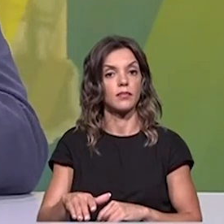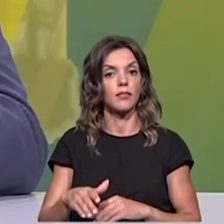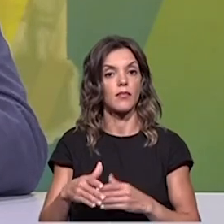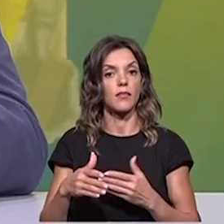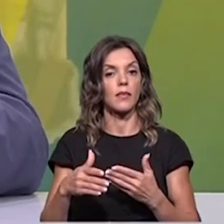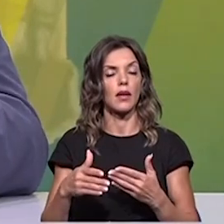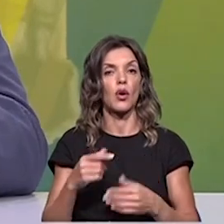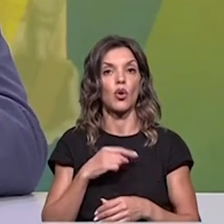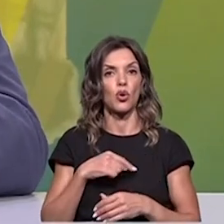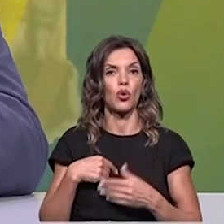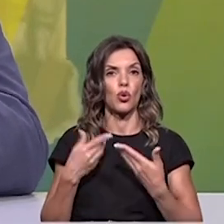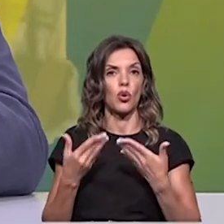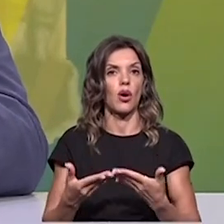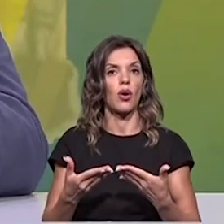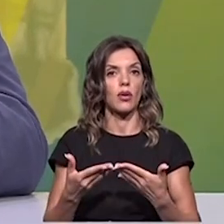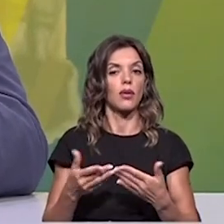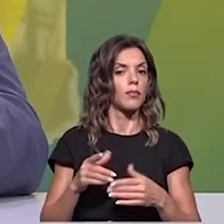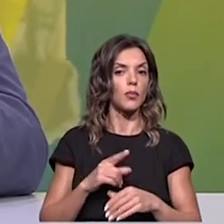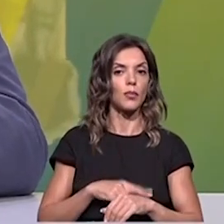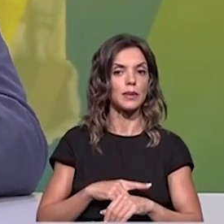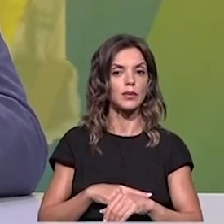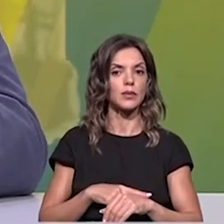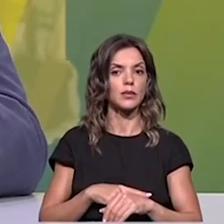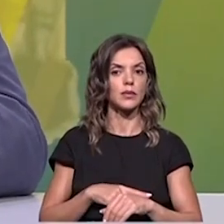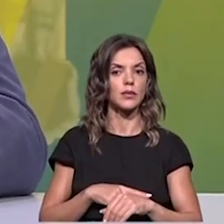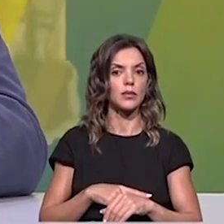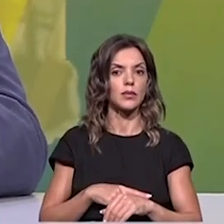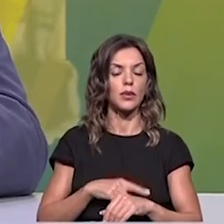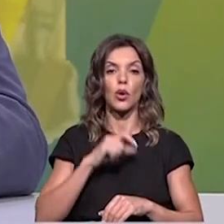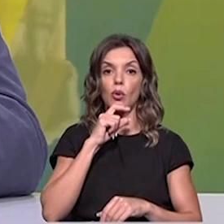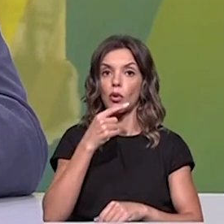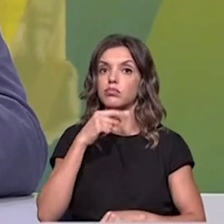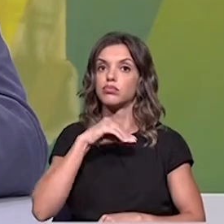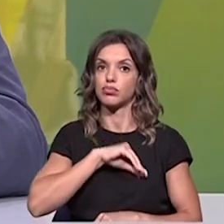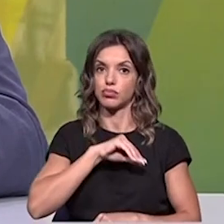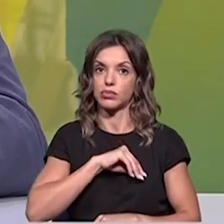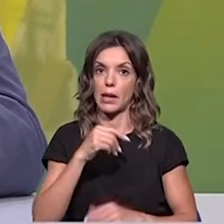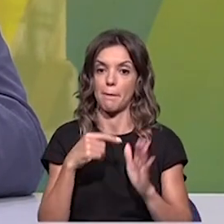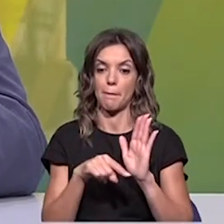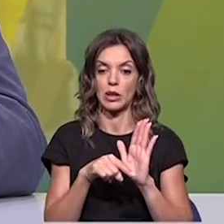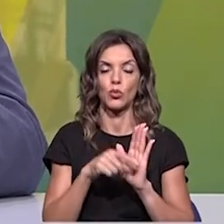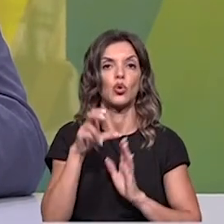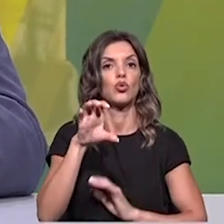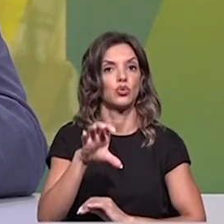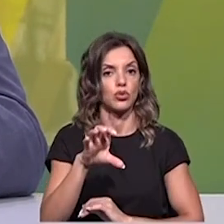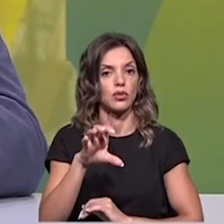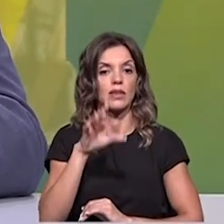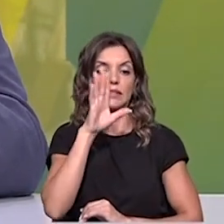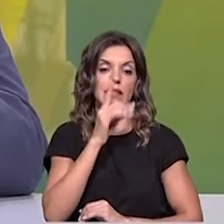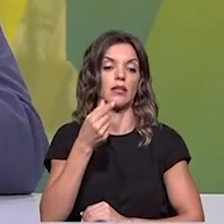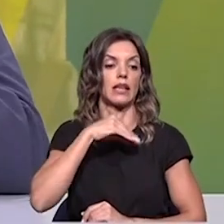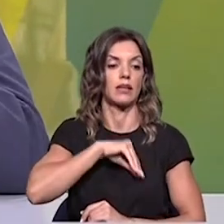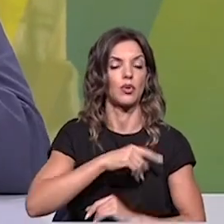nós estamos a chegar a um ponto que mesmo que nós tenhamos uma um aumento do salário mínimo regional e mesmo que dê algum rendimento